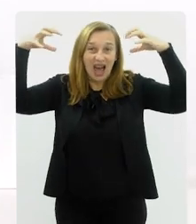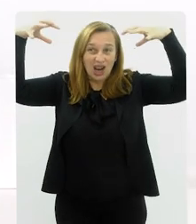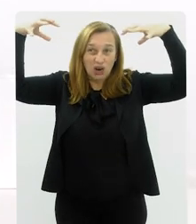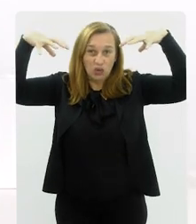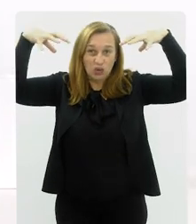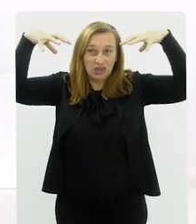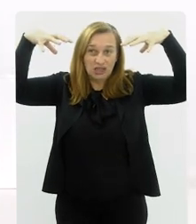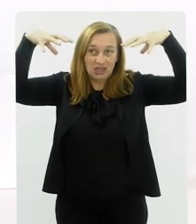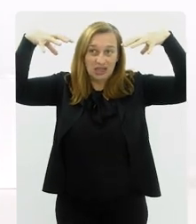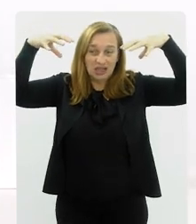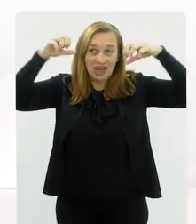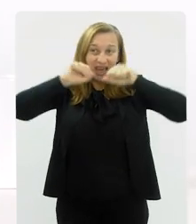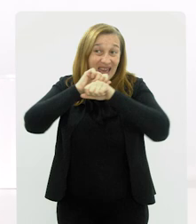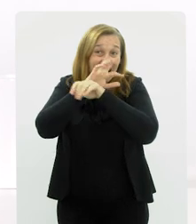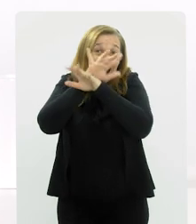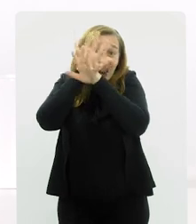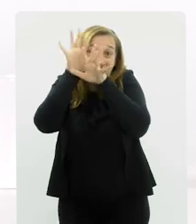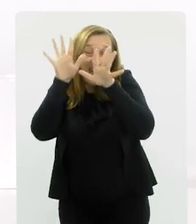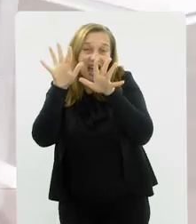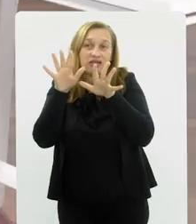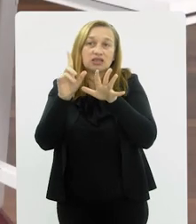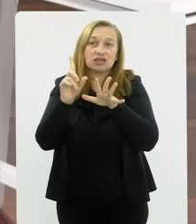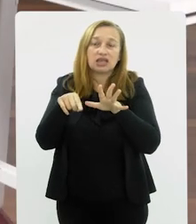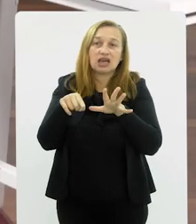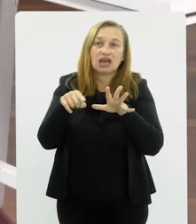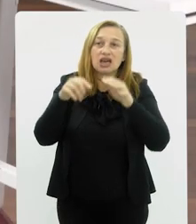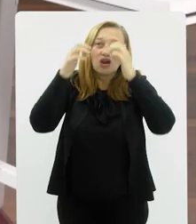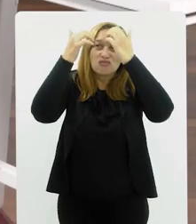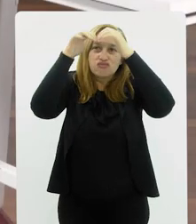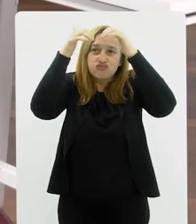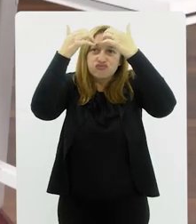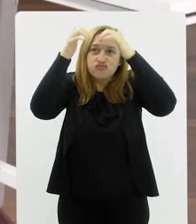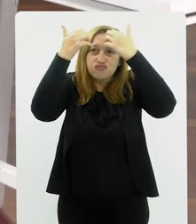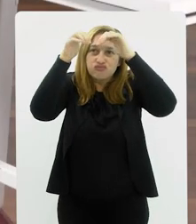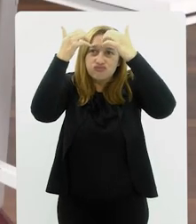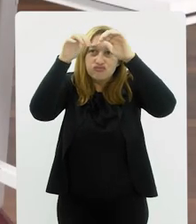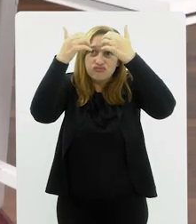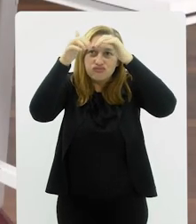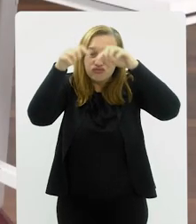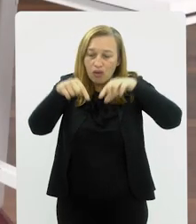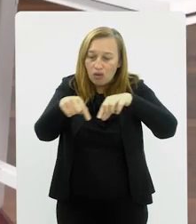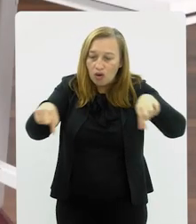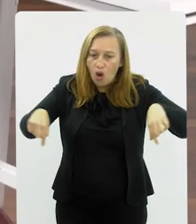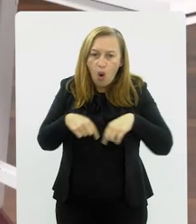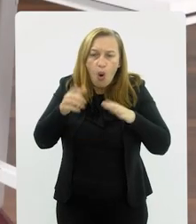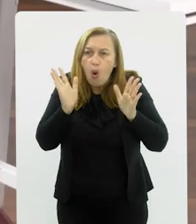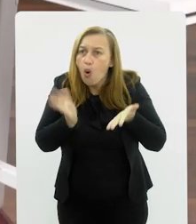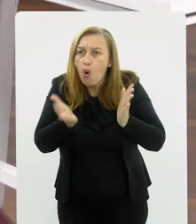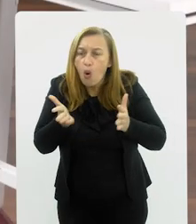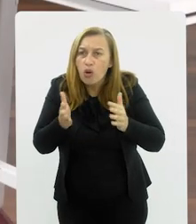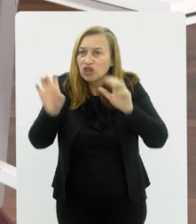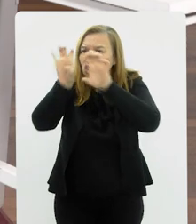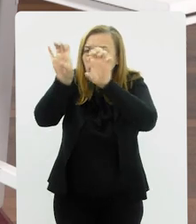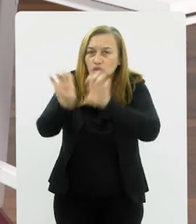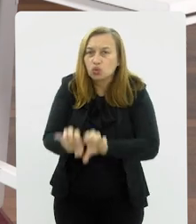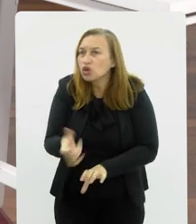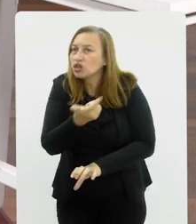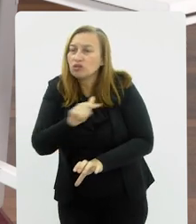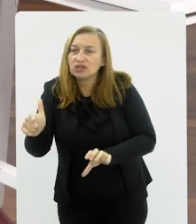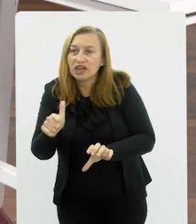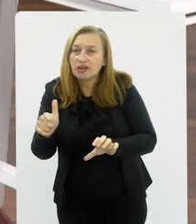muito clara, né? É a luz do dia, praticamente. E o IMB não tem a estrutura hoje para poder